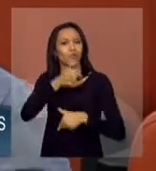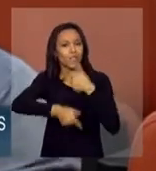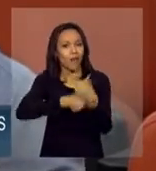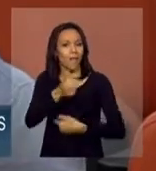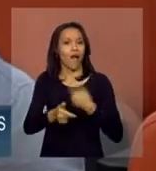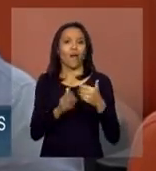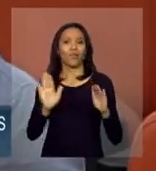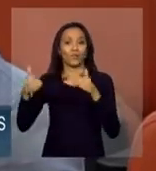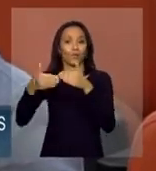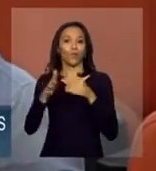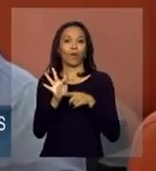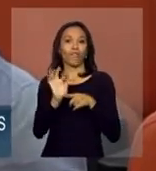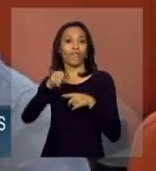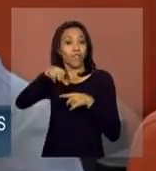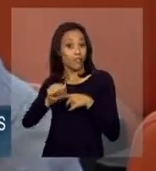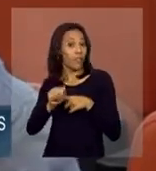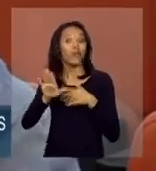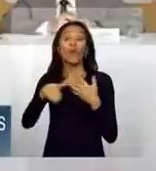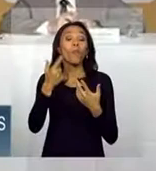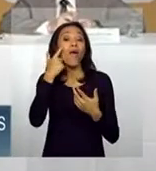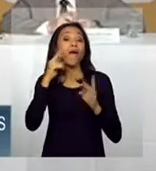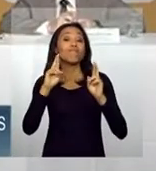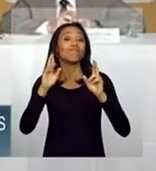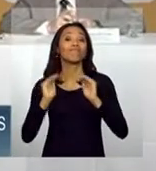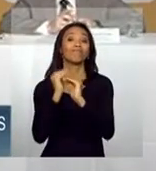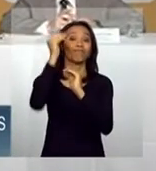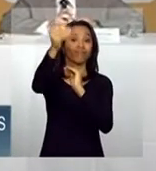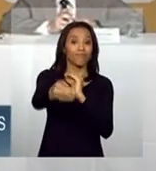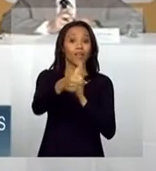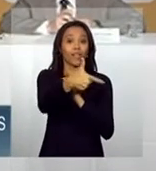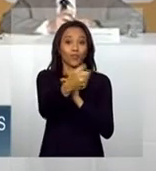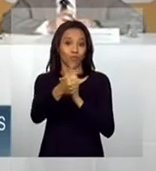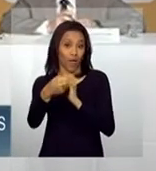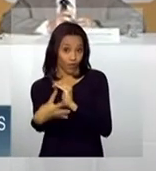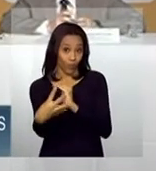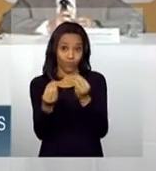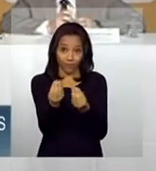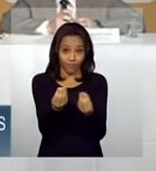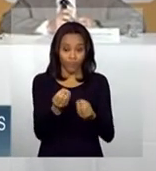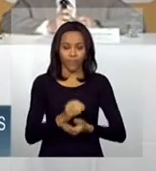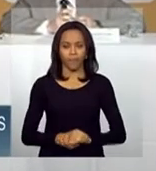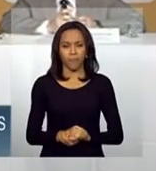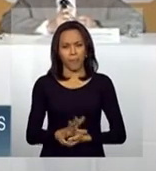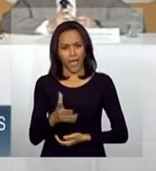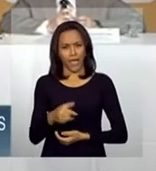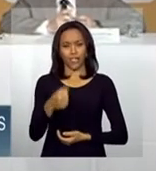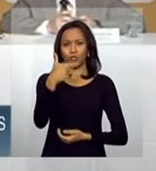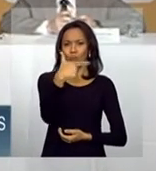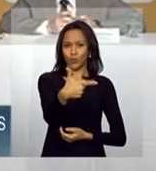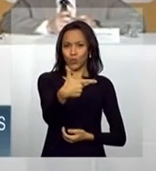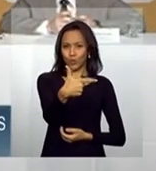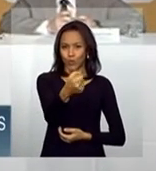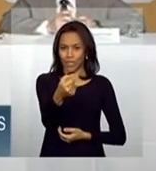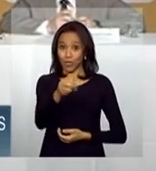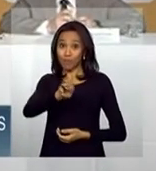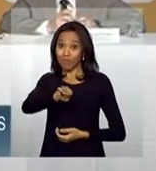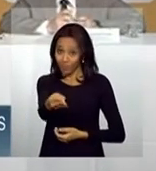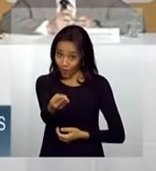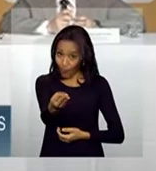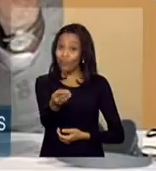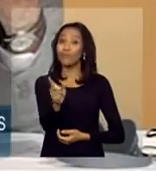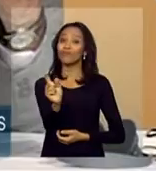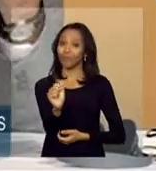previsão para 2014. Olha, era um orçamento original de 200 milhões, com